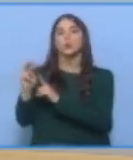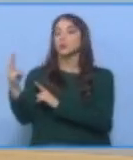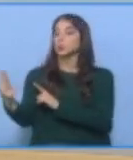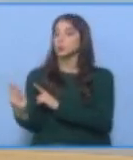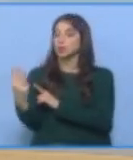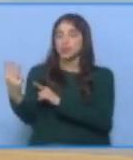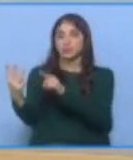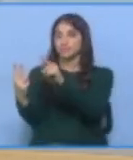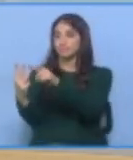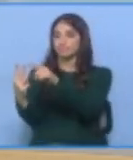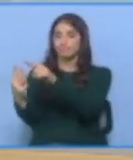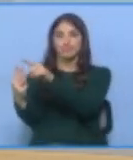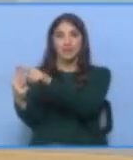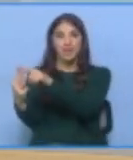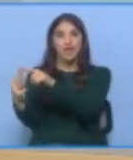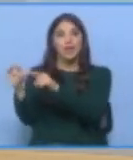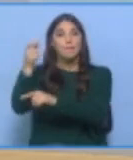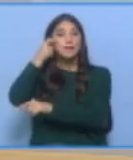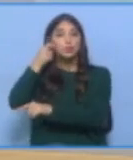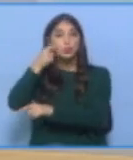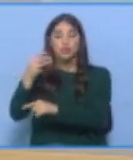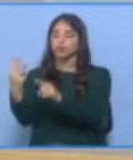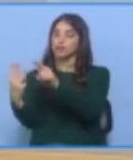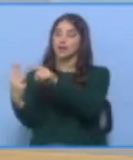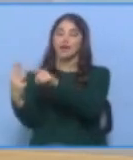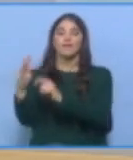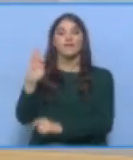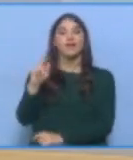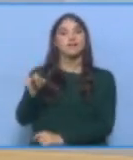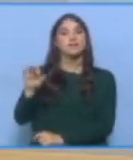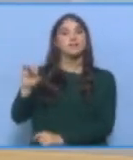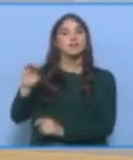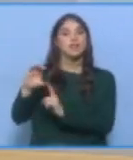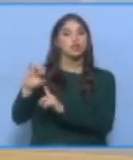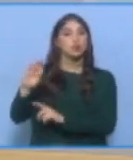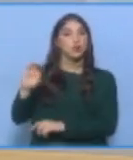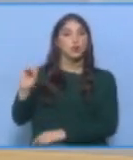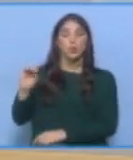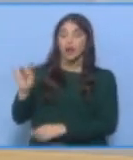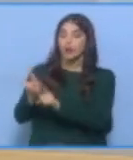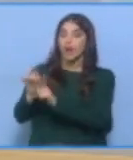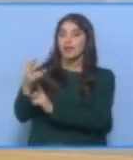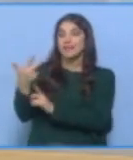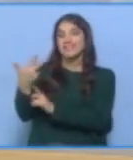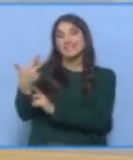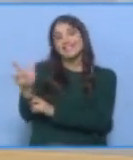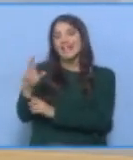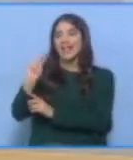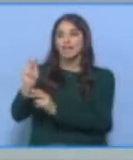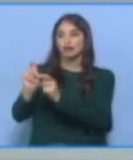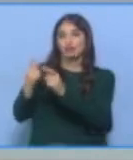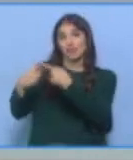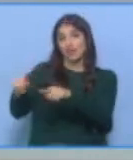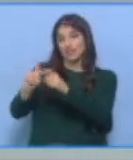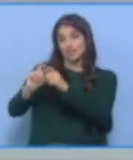o Francisco, também com um grande amor à Eucaristia. E estas quase almas gêmeas com 100 anos de diferença. O que é